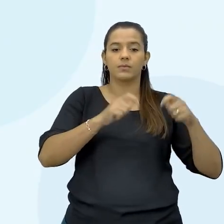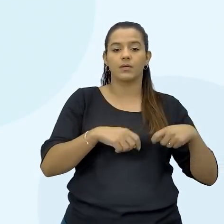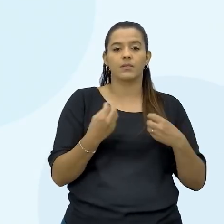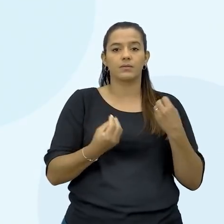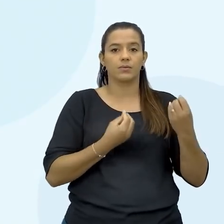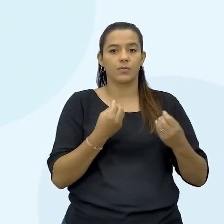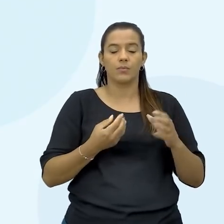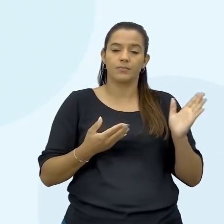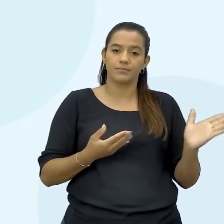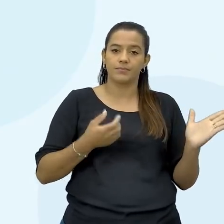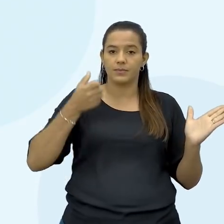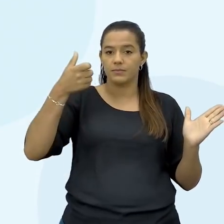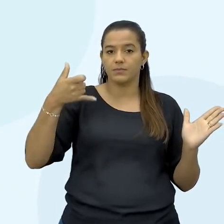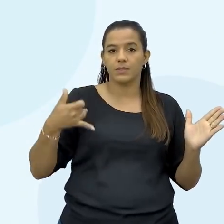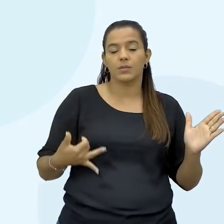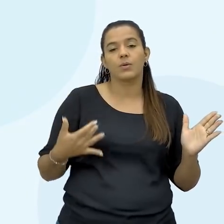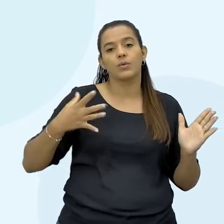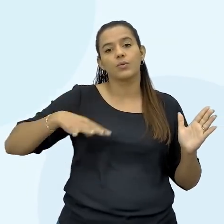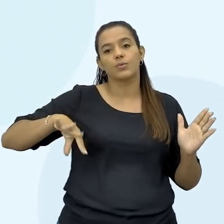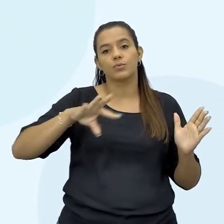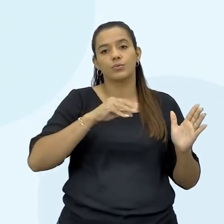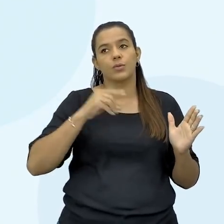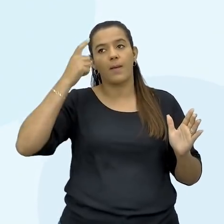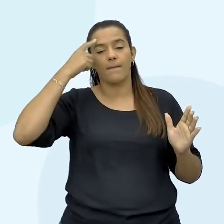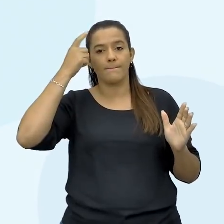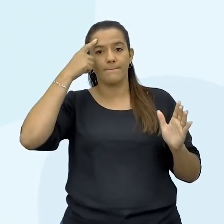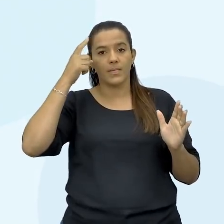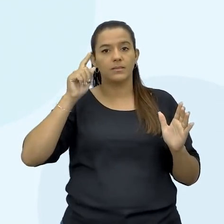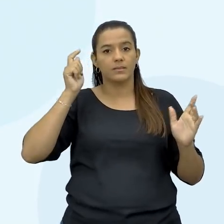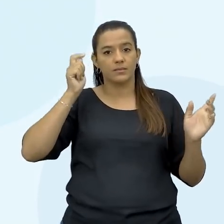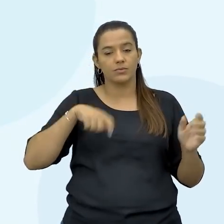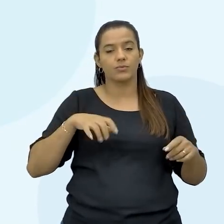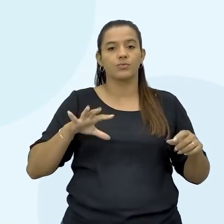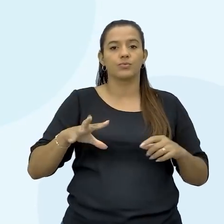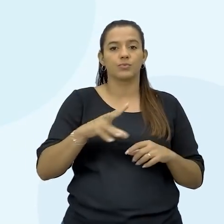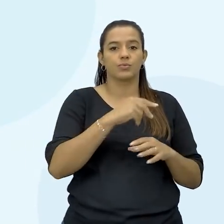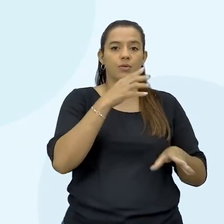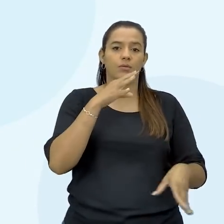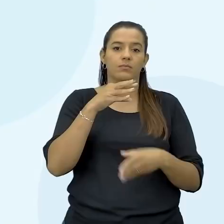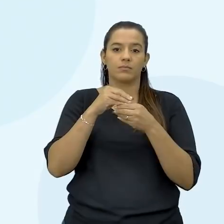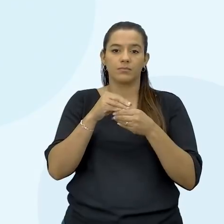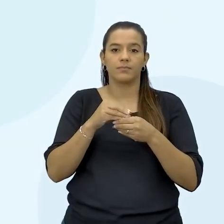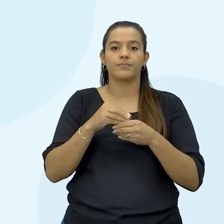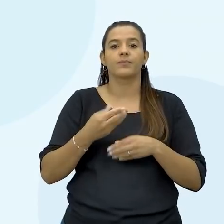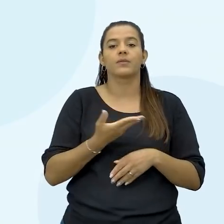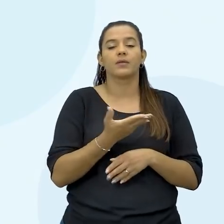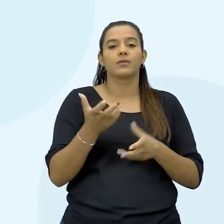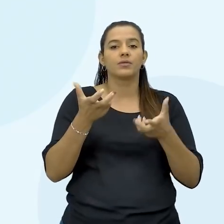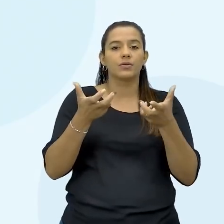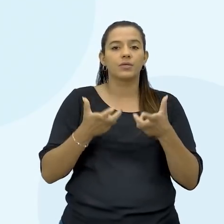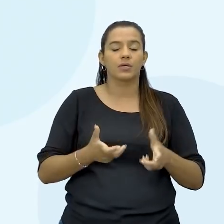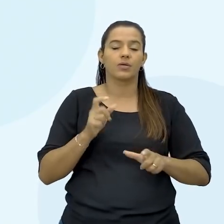não pensa numa interdisciplinaridade, mas numa integração. Essa integração requer